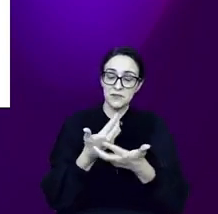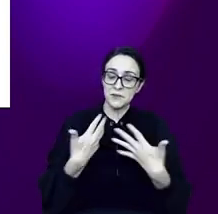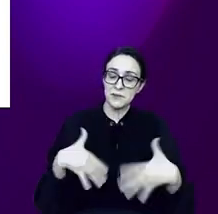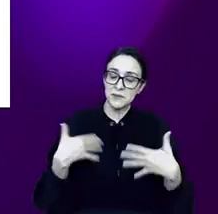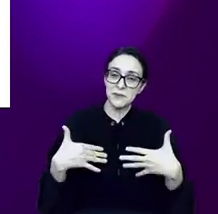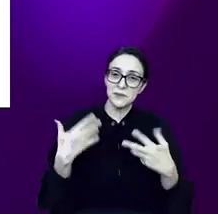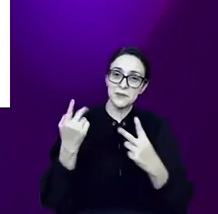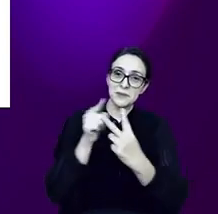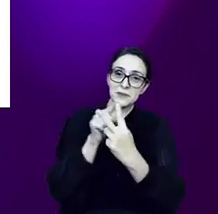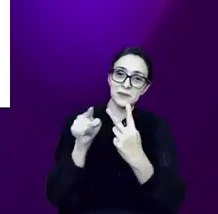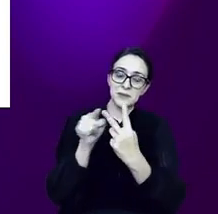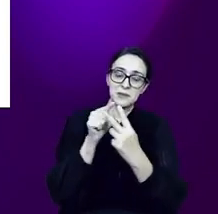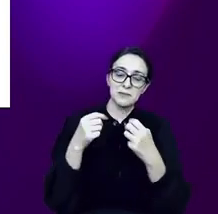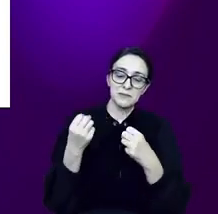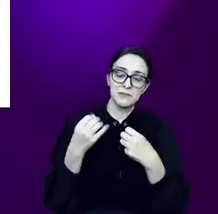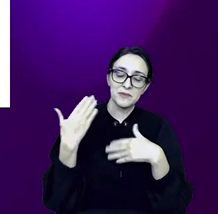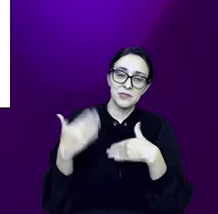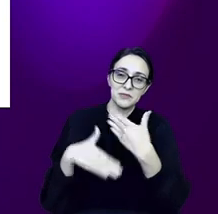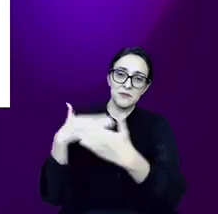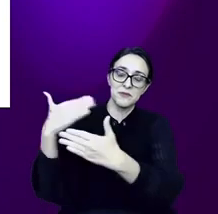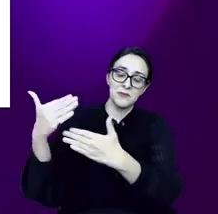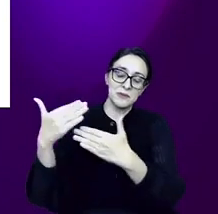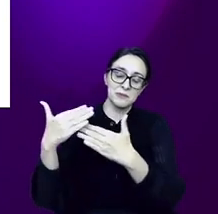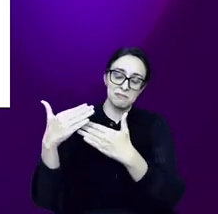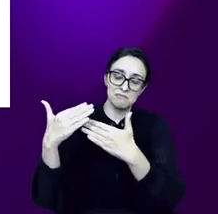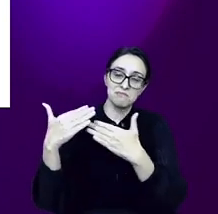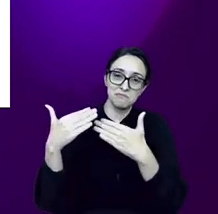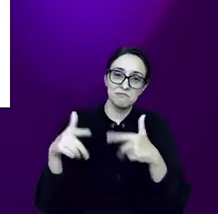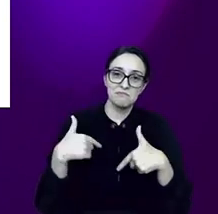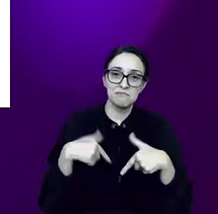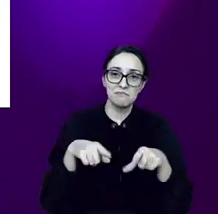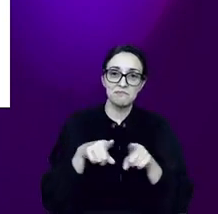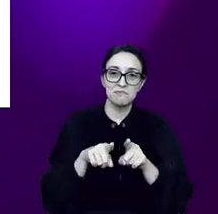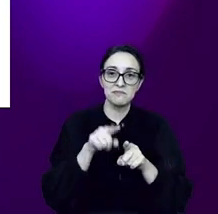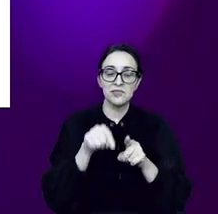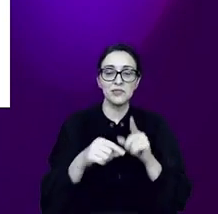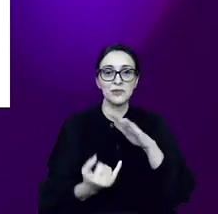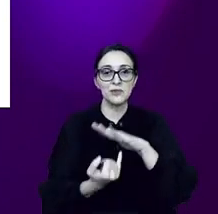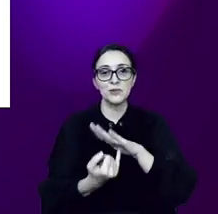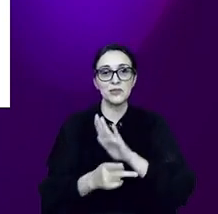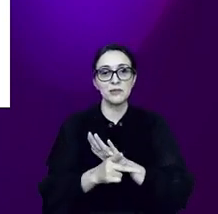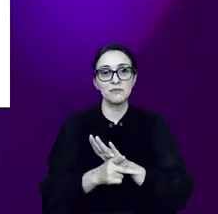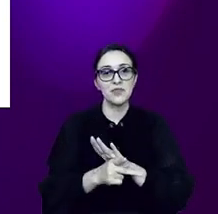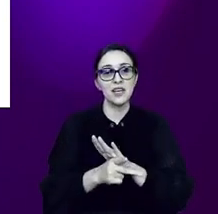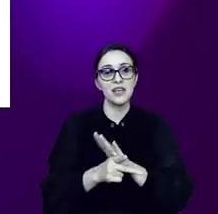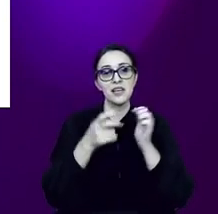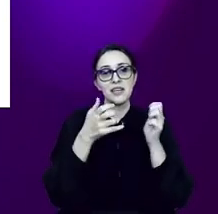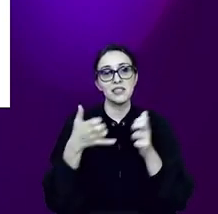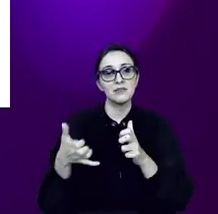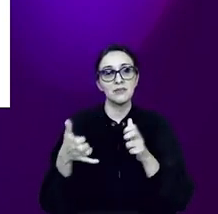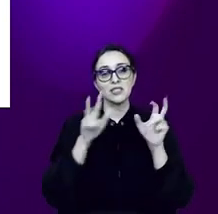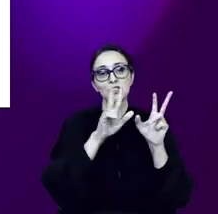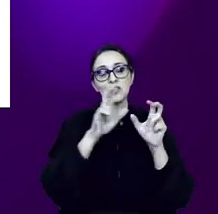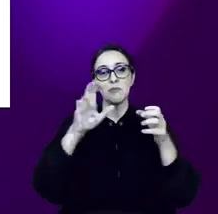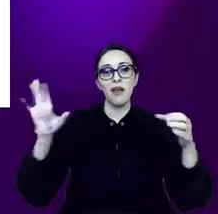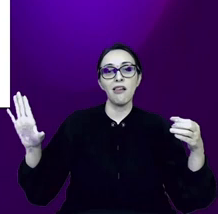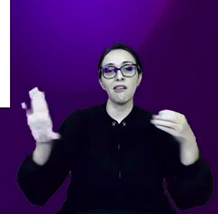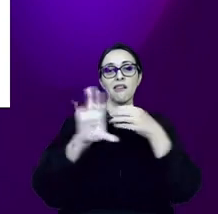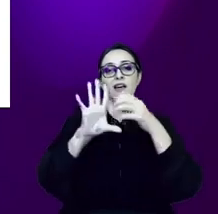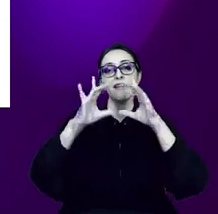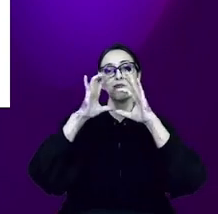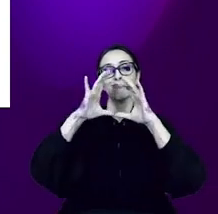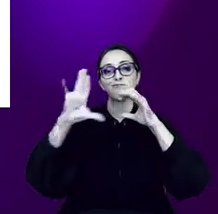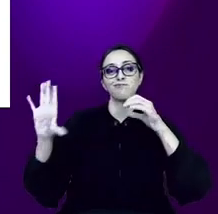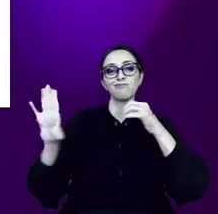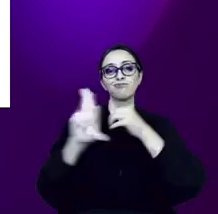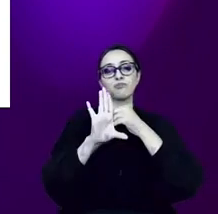hospitais e tentar sempre ter um envolvimento maior com a instituição. Quando a gente fala em termos de traumatismo crânioencefálico, nós estamos